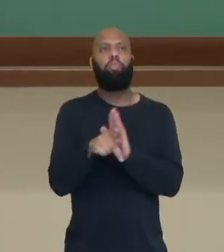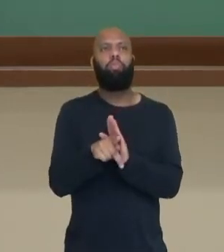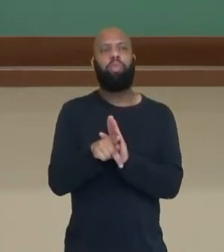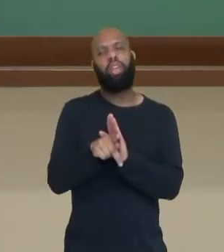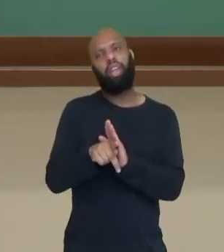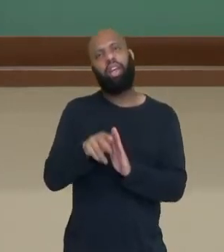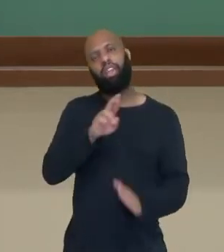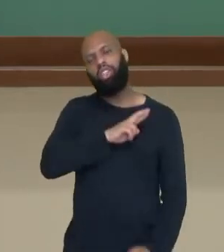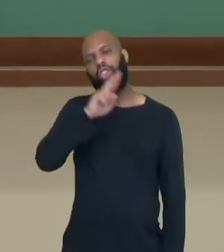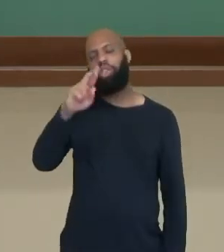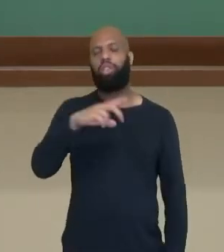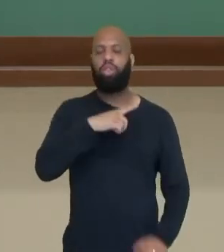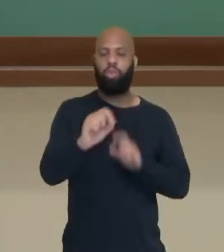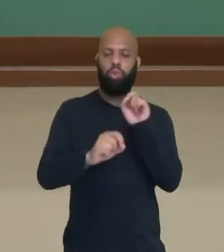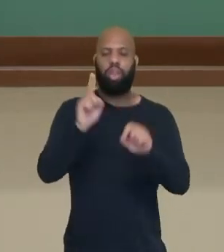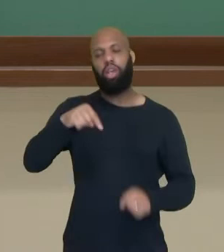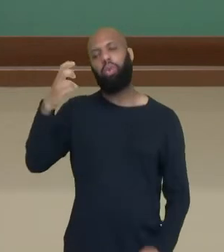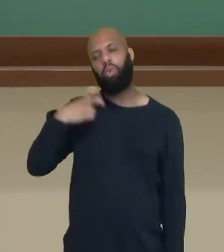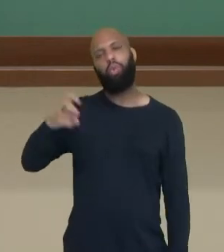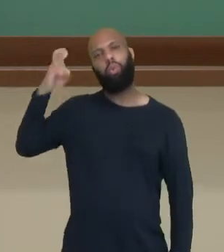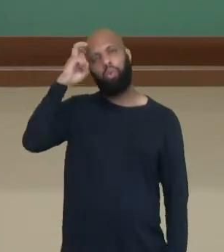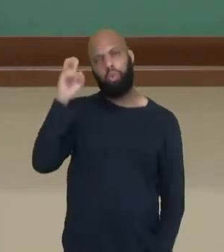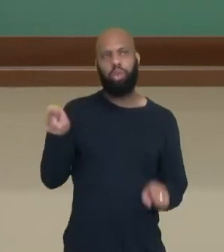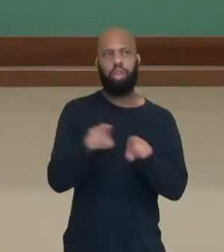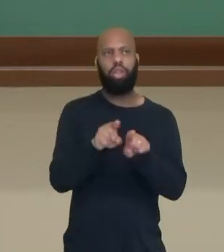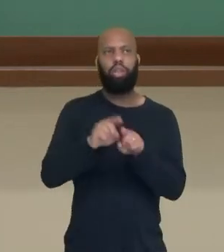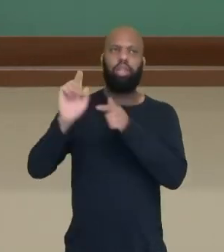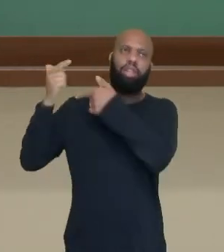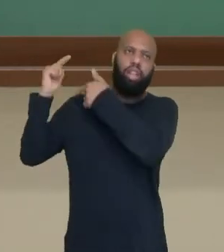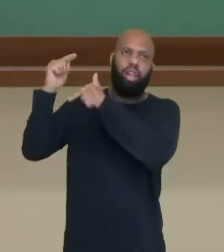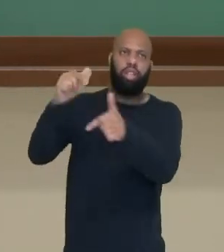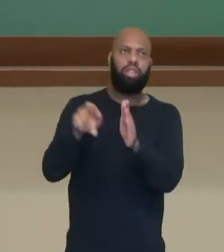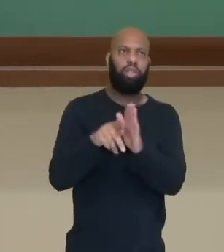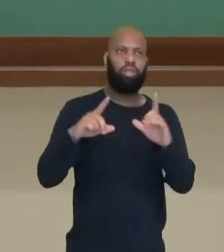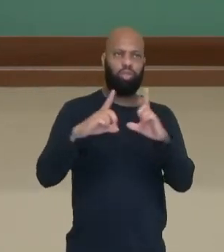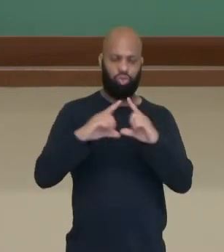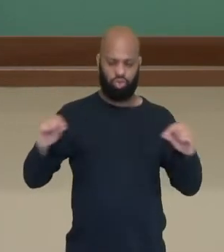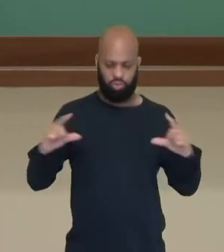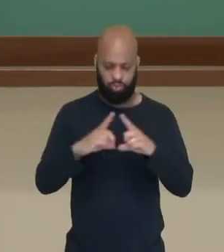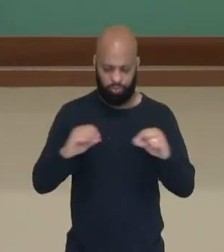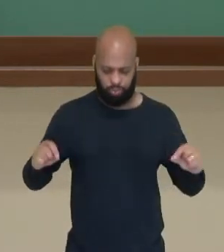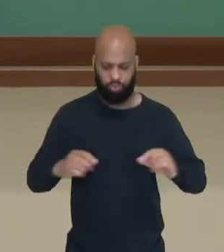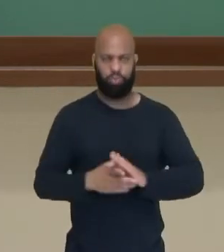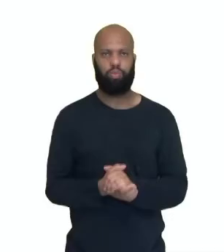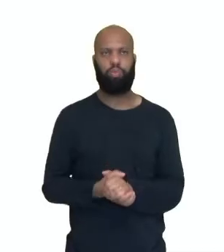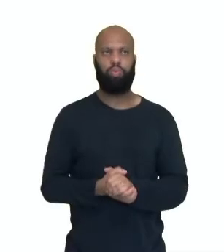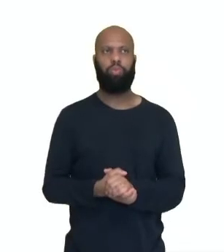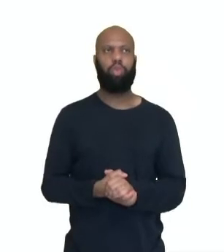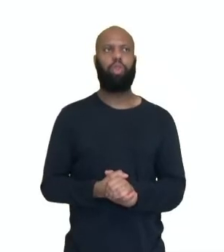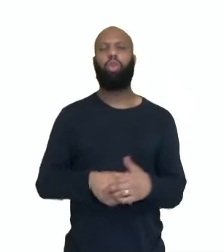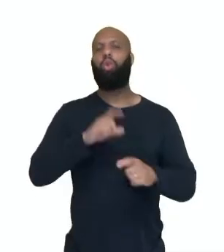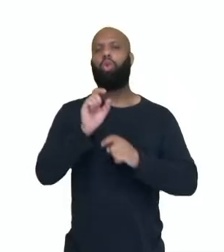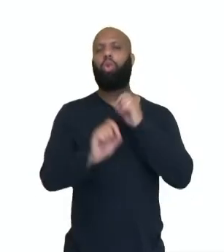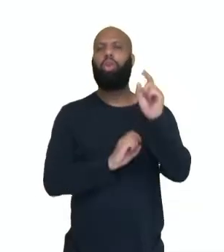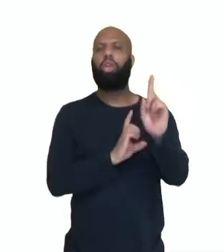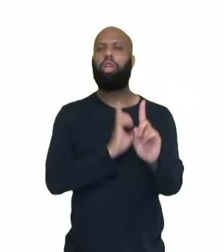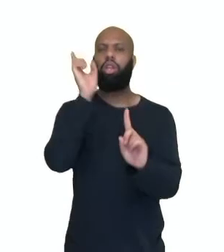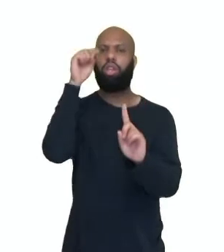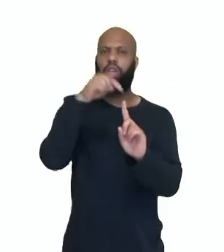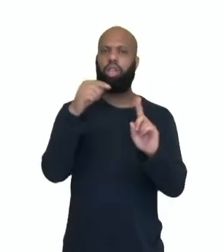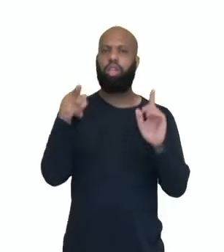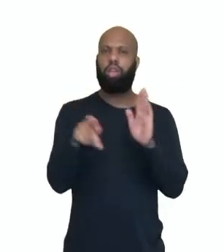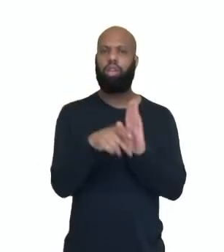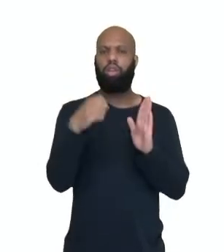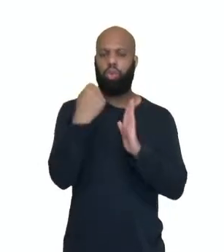que remetem toda a cultura, toda a tradição do povo japonês. Qual que é o objetivo, então, da luta